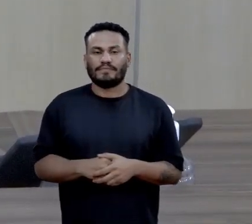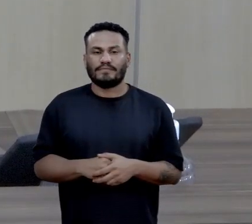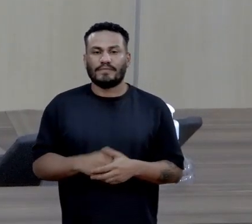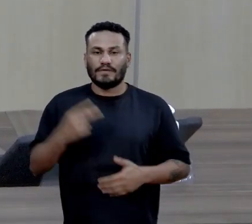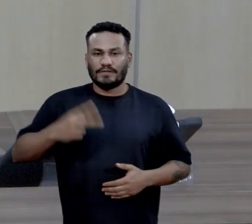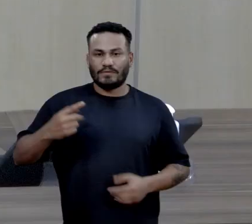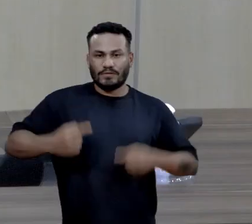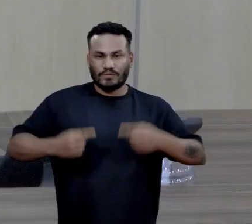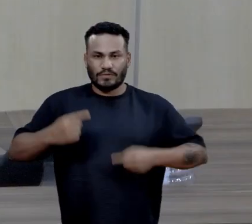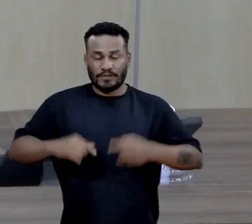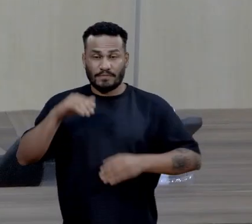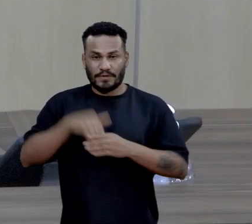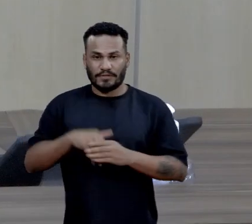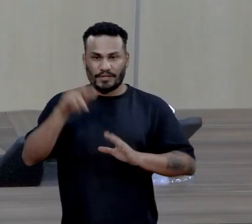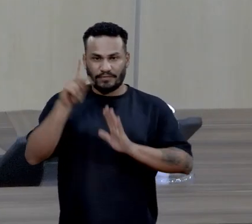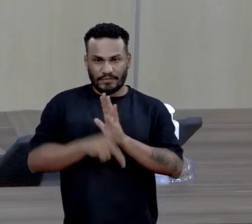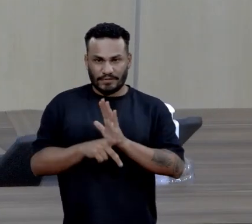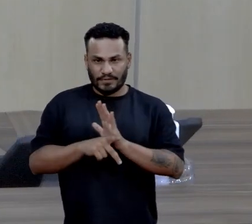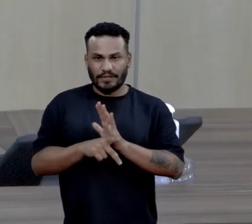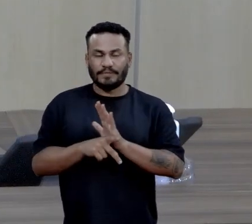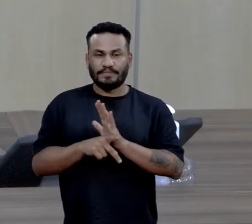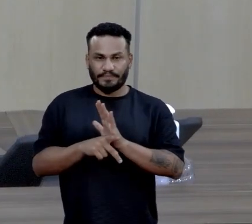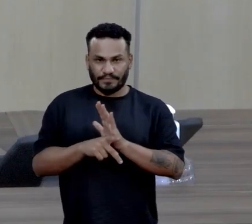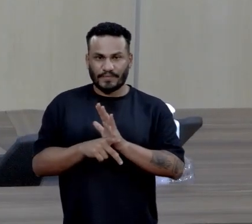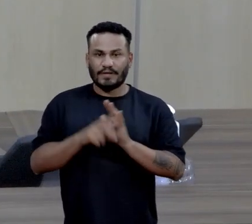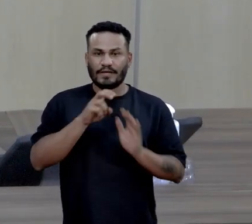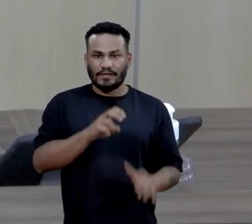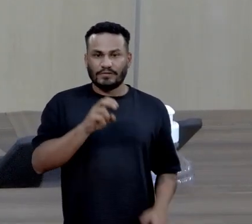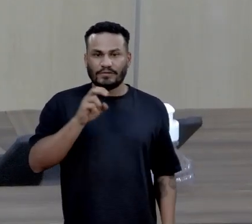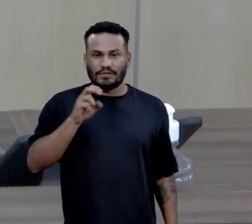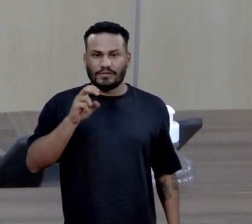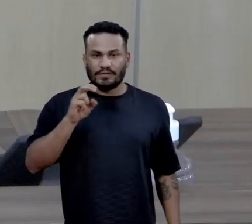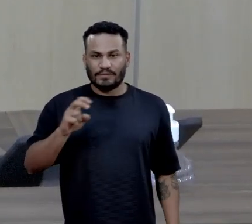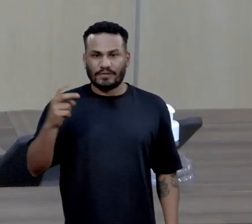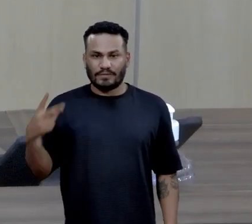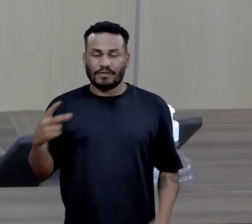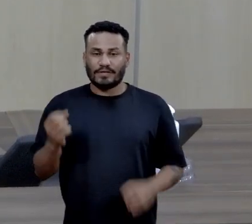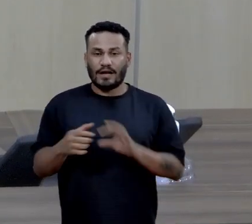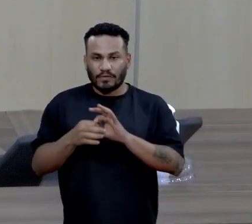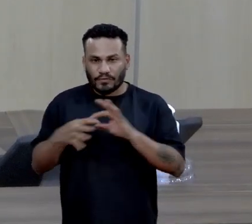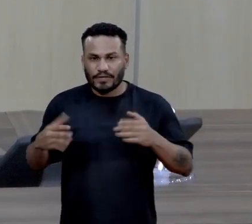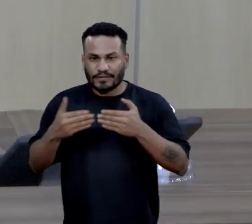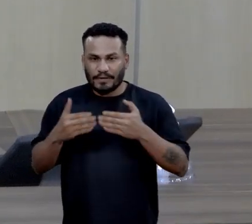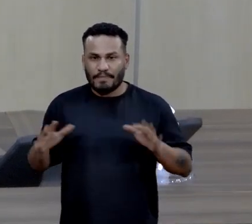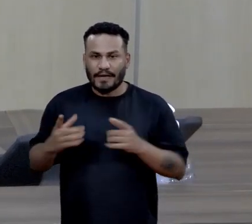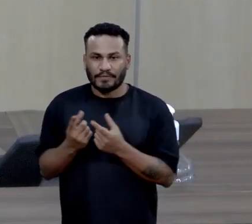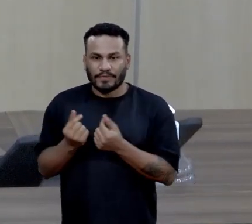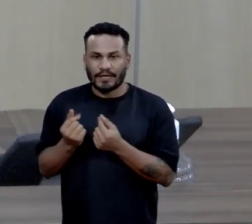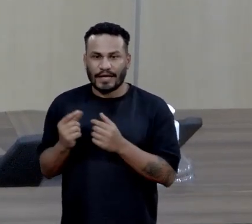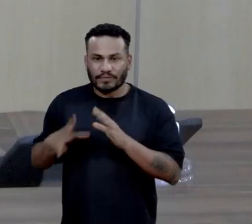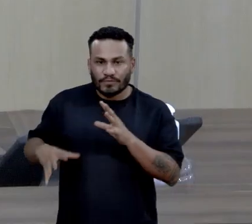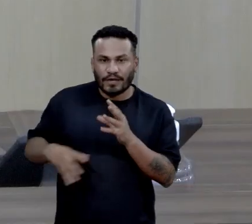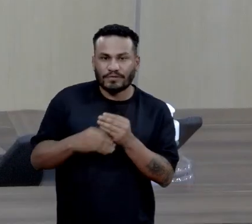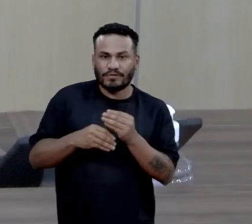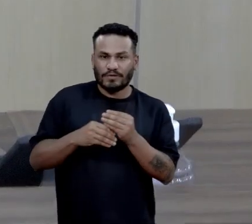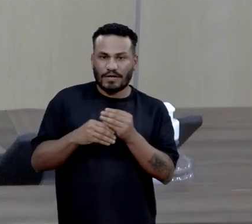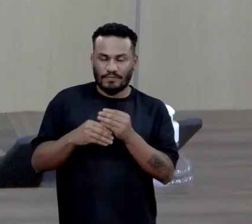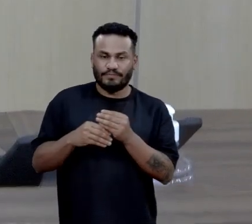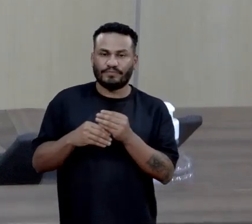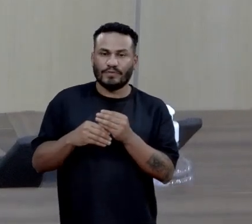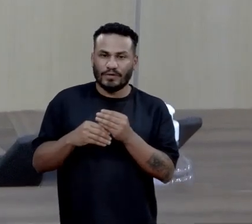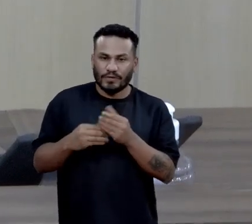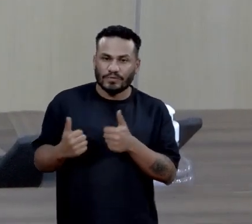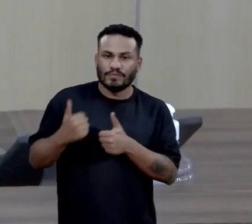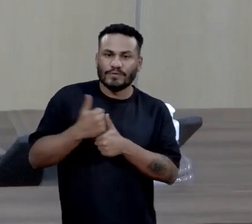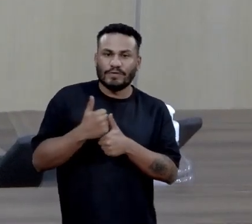Em segunda discussão e votação, projeto de lei 9.552, de autoria do Executivo, que autoriza a abertura de créditos adicionais suplementares